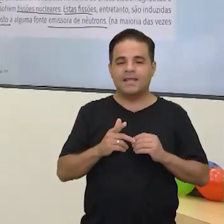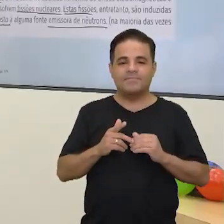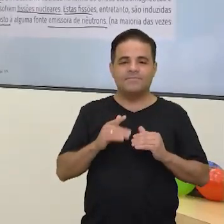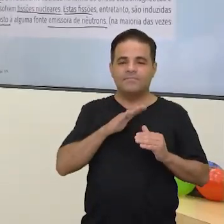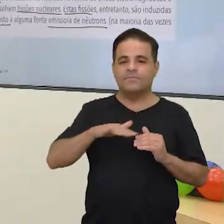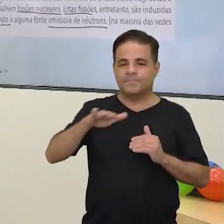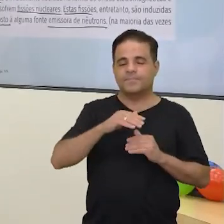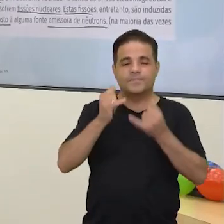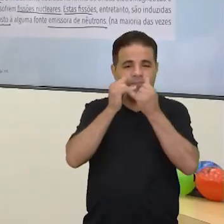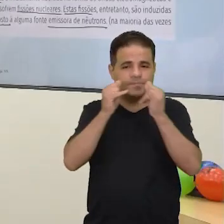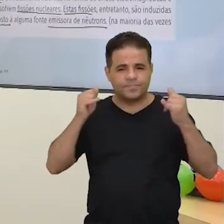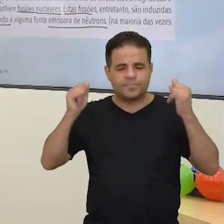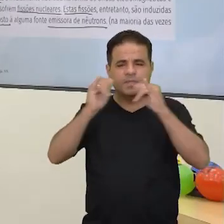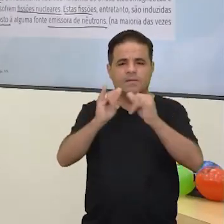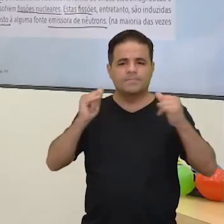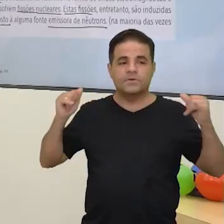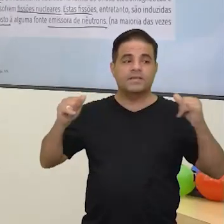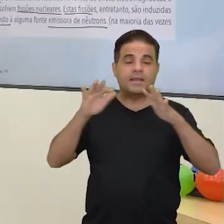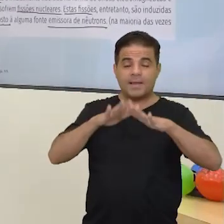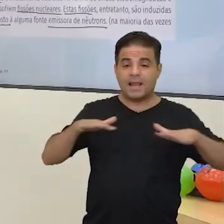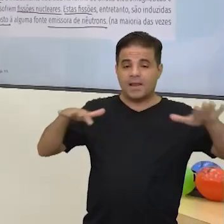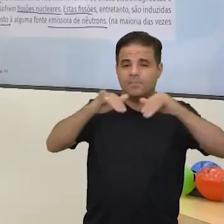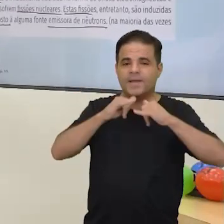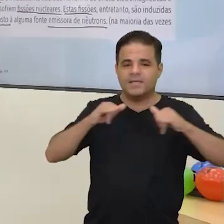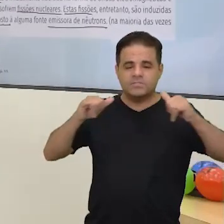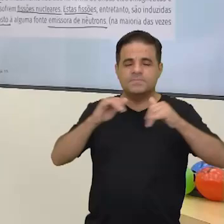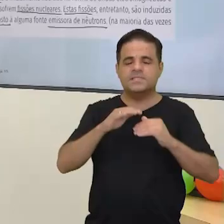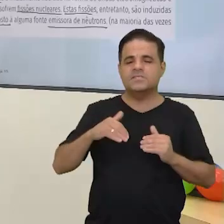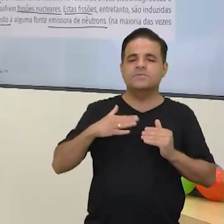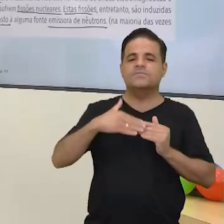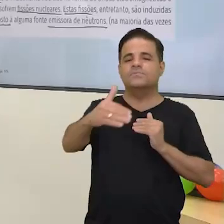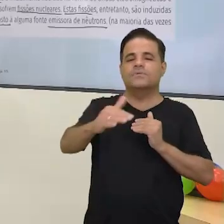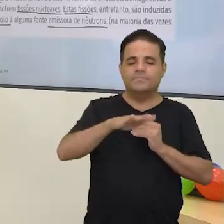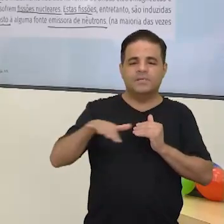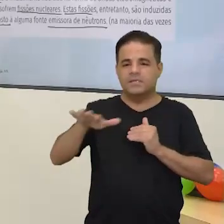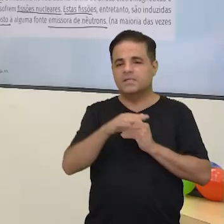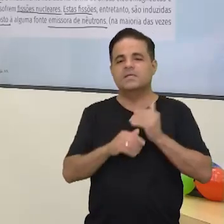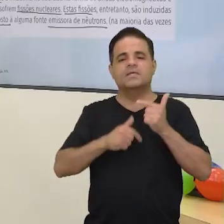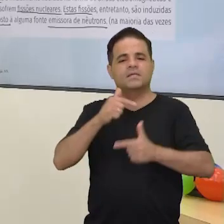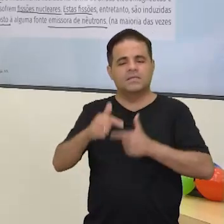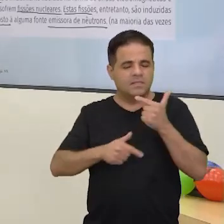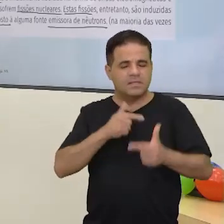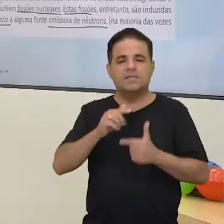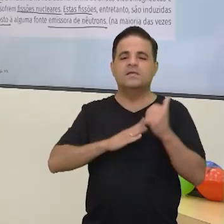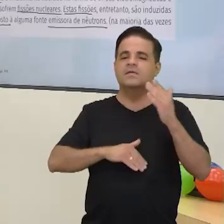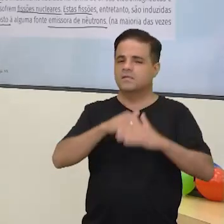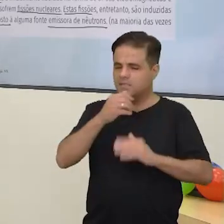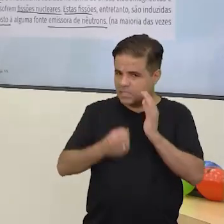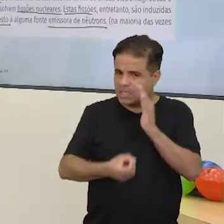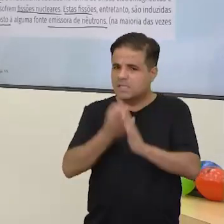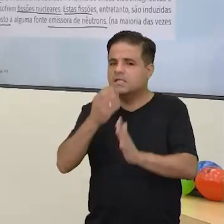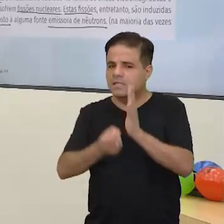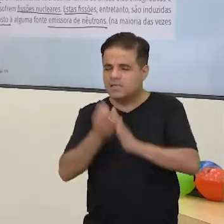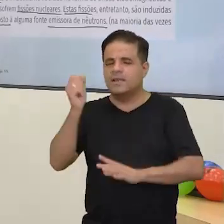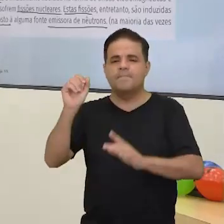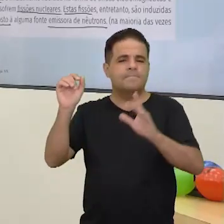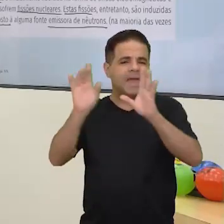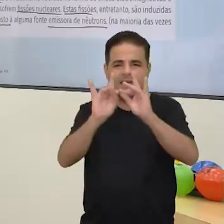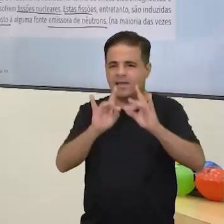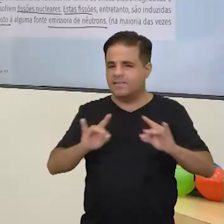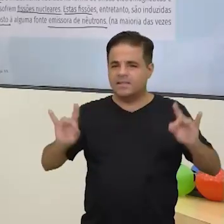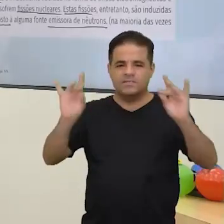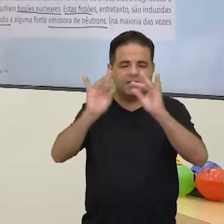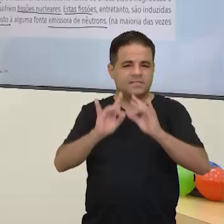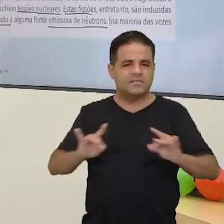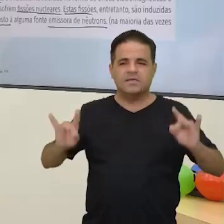energia, e energia pode virar o quê? Massa. Então você pode ser o quê? Uma partícula, uma destruição de partícula pode formar outras partículas. É isso